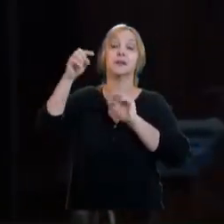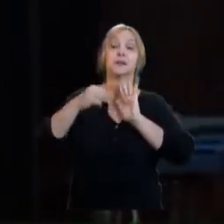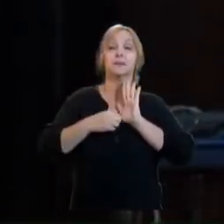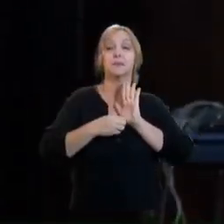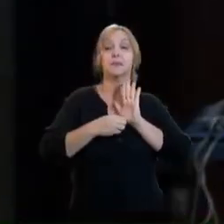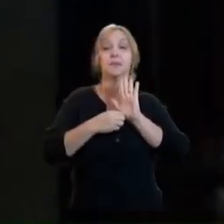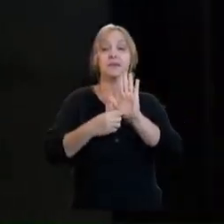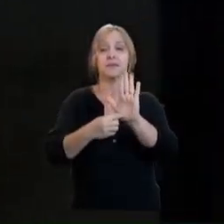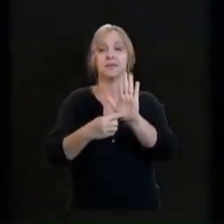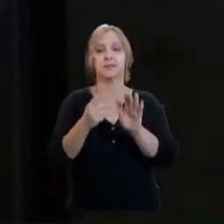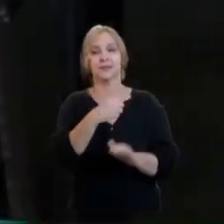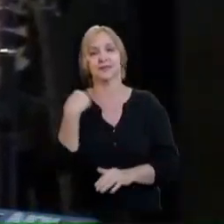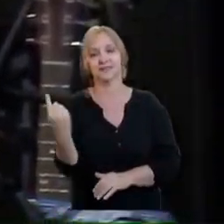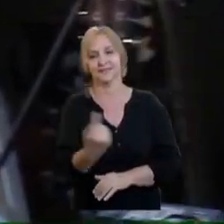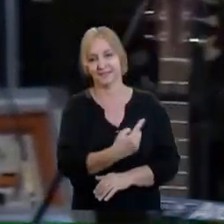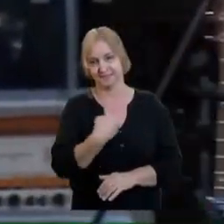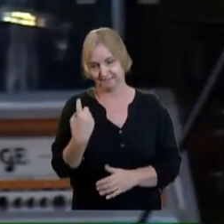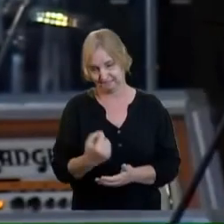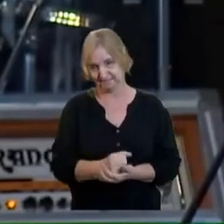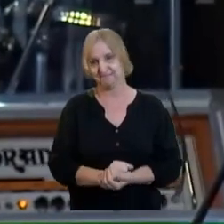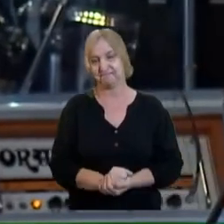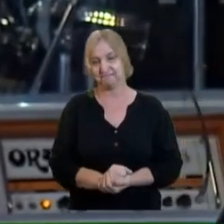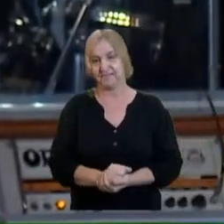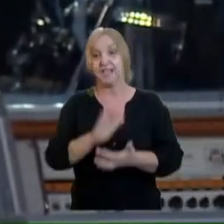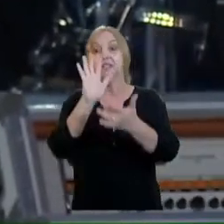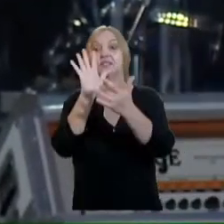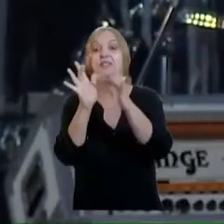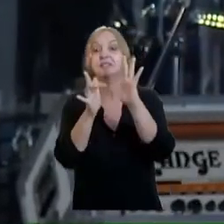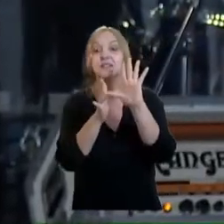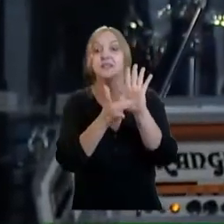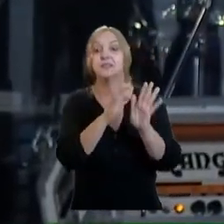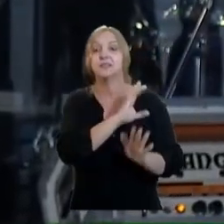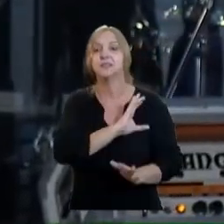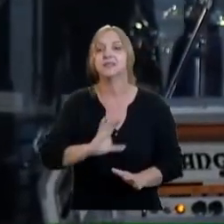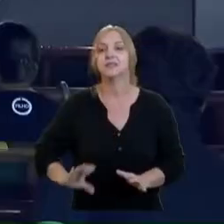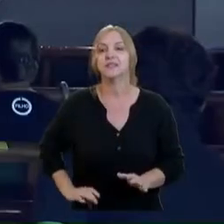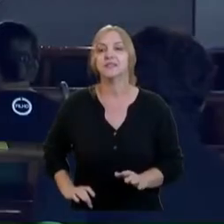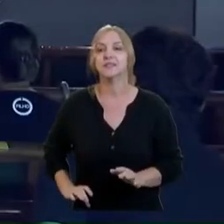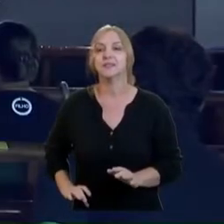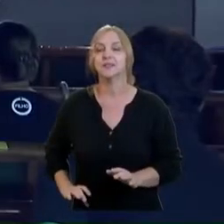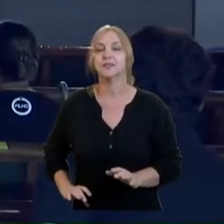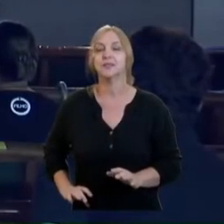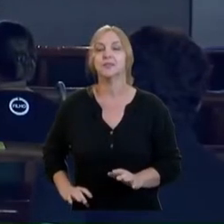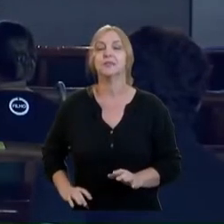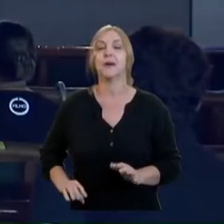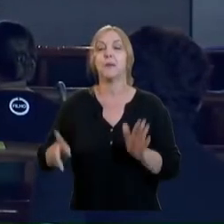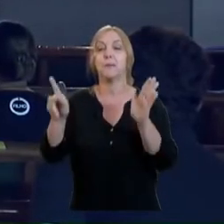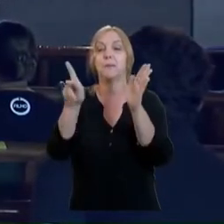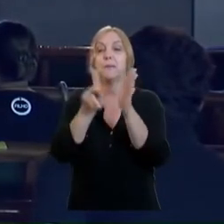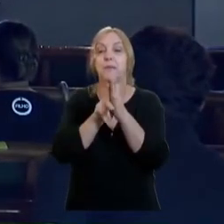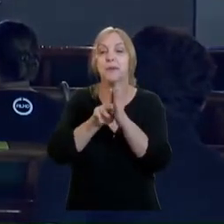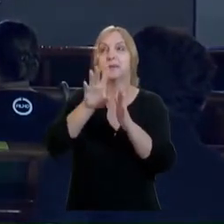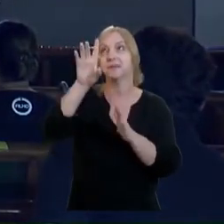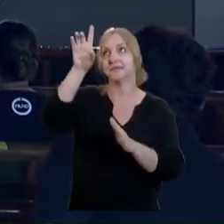revelou a nós. Jesus Cristo é Deus.